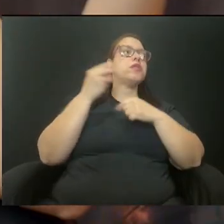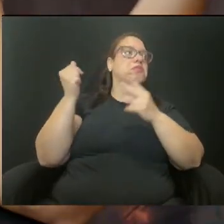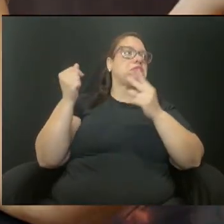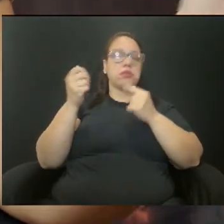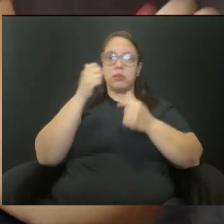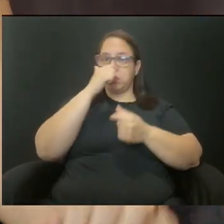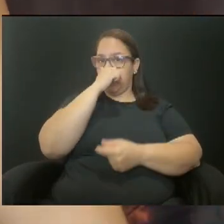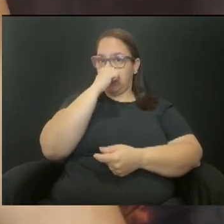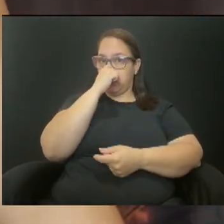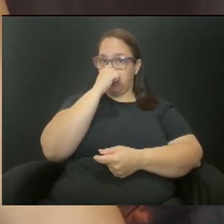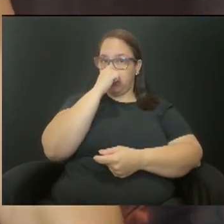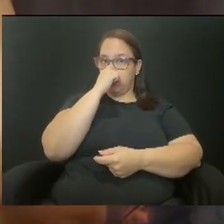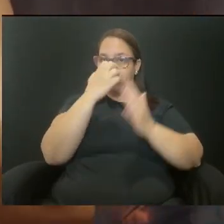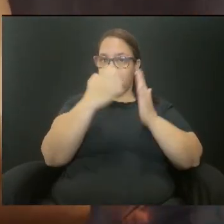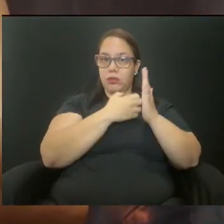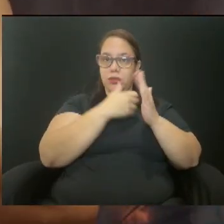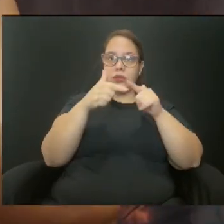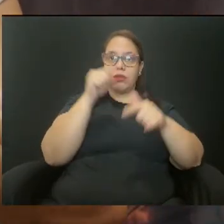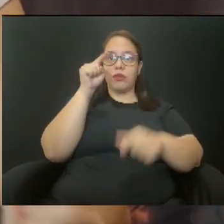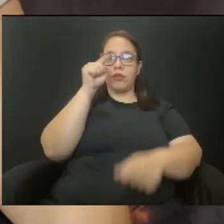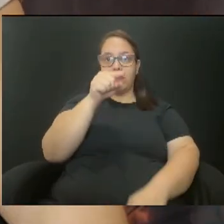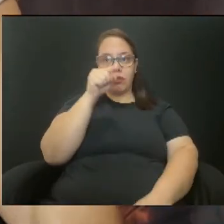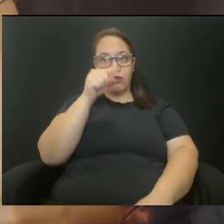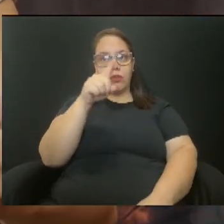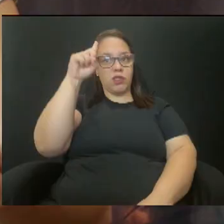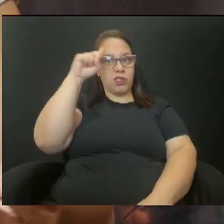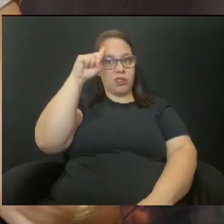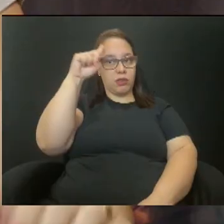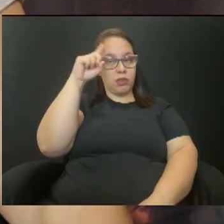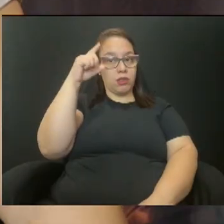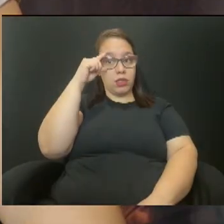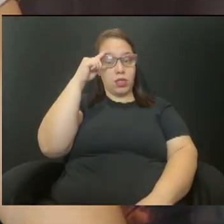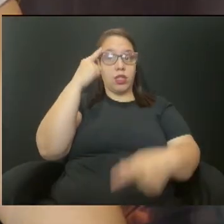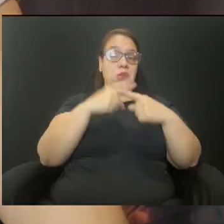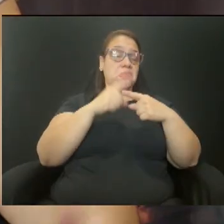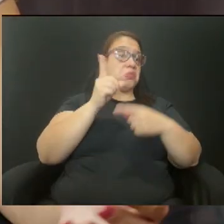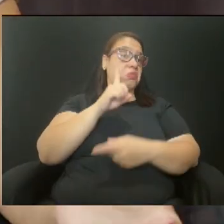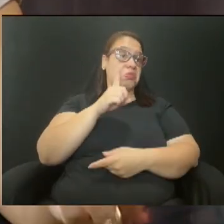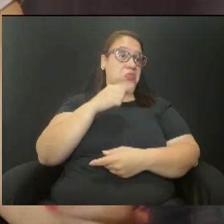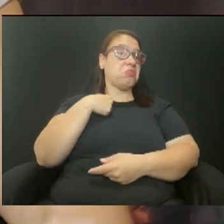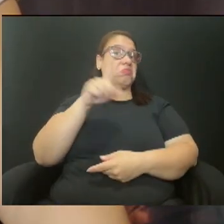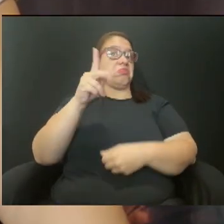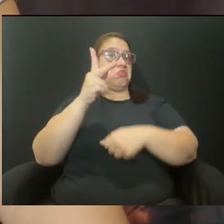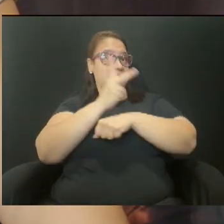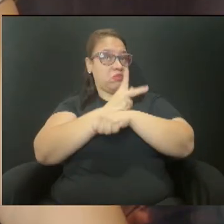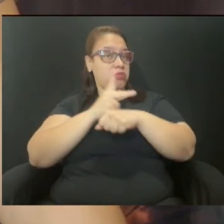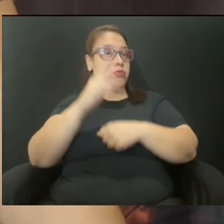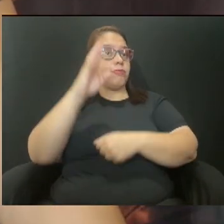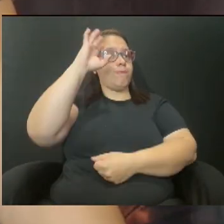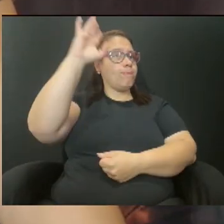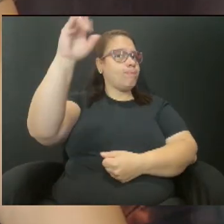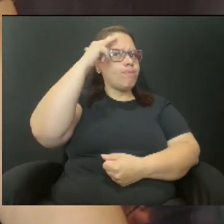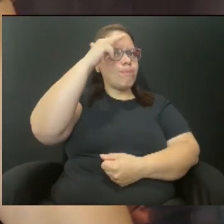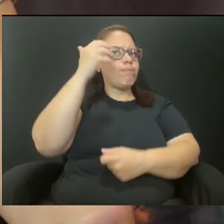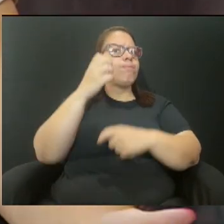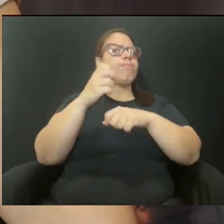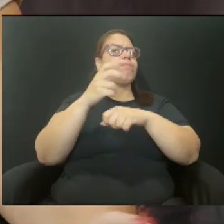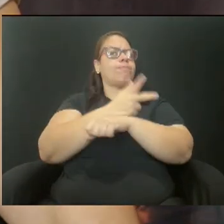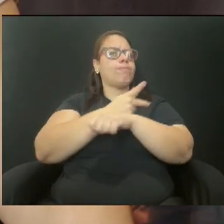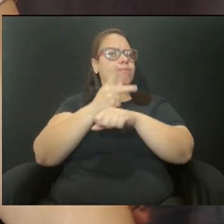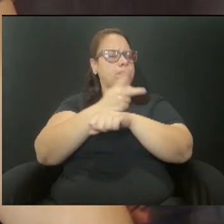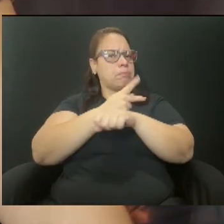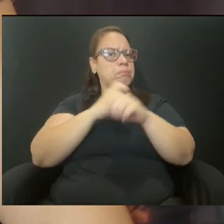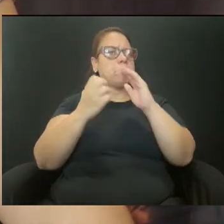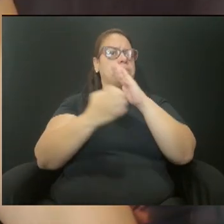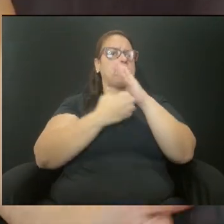eu quero trabalhar nessa empresa um dia. Por que não você ir atrás dos seus sonhos, buscar empresas que você se identifica, produtos